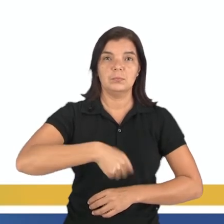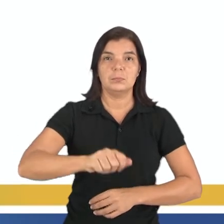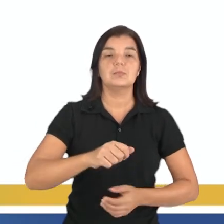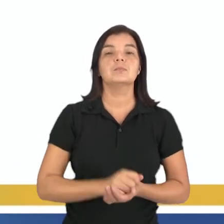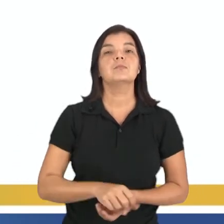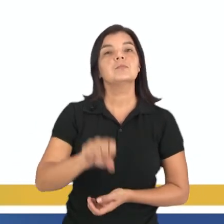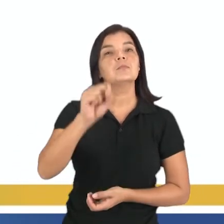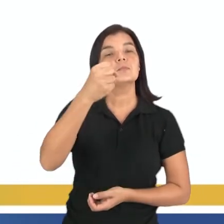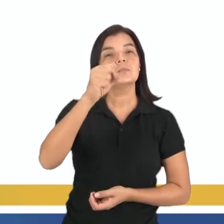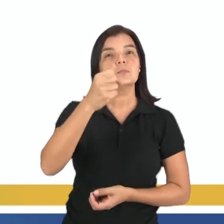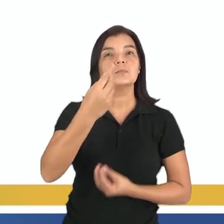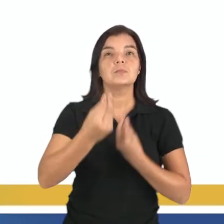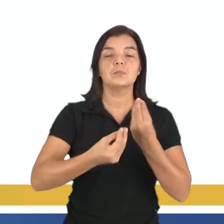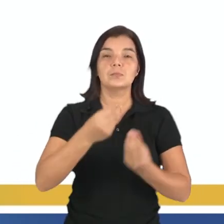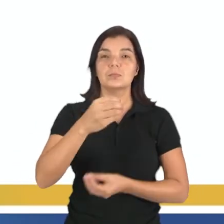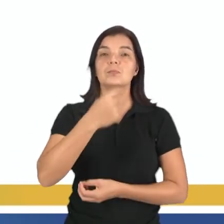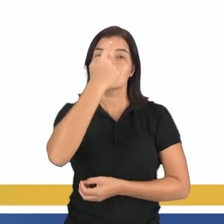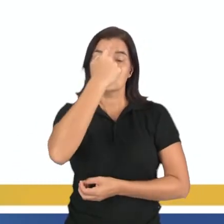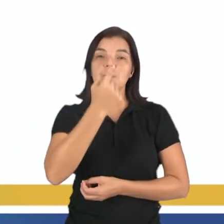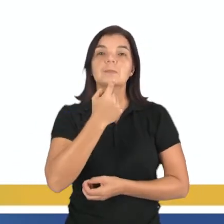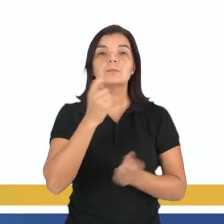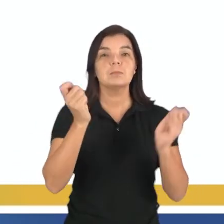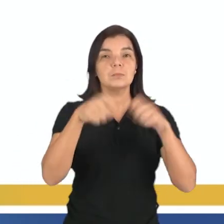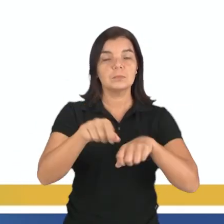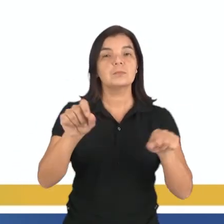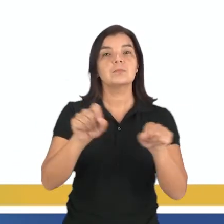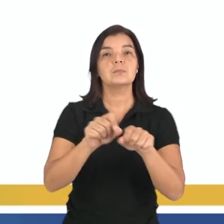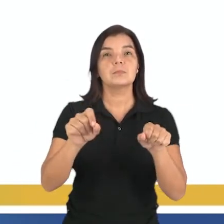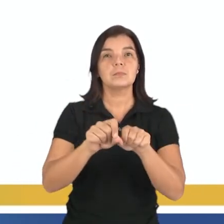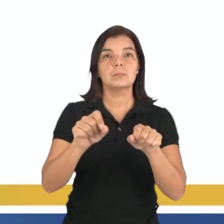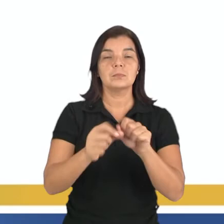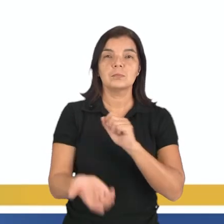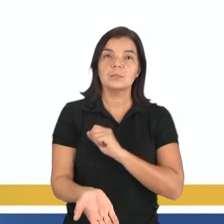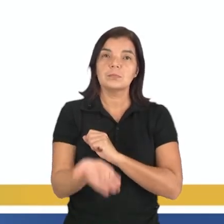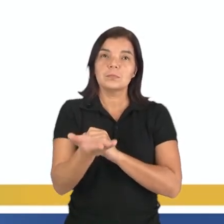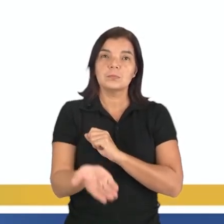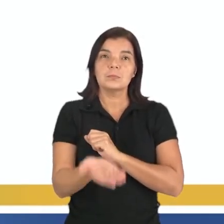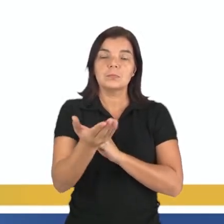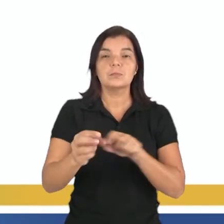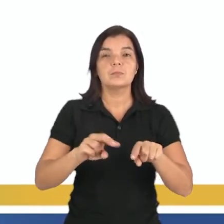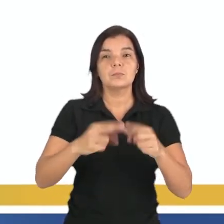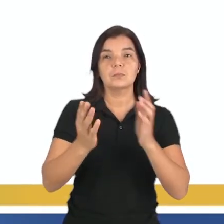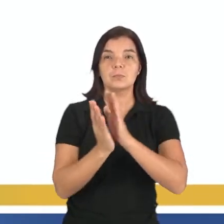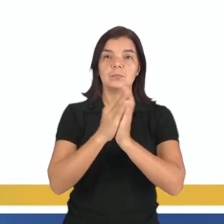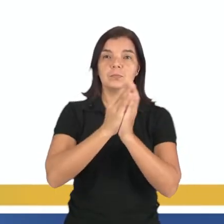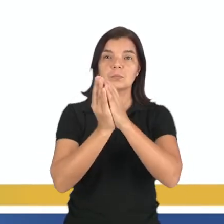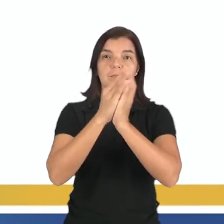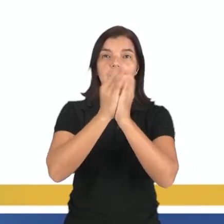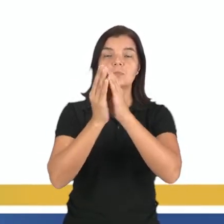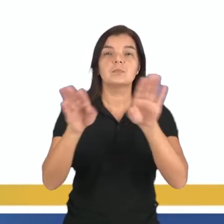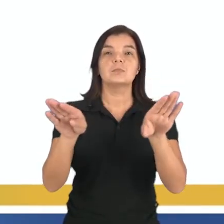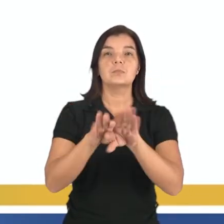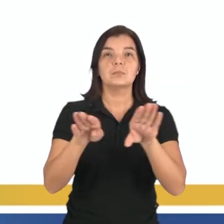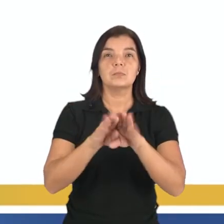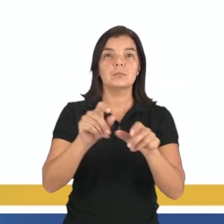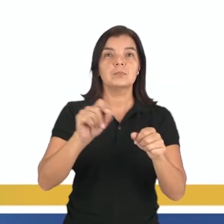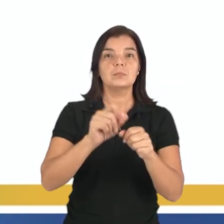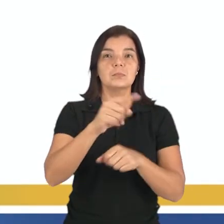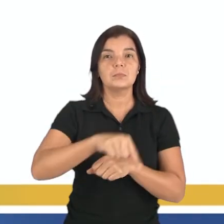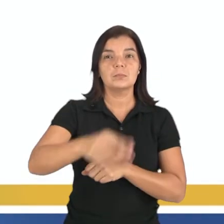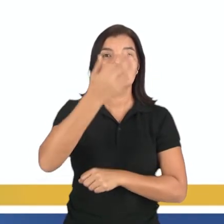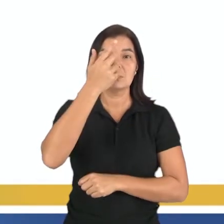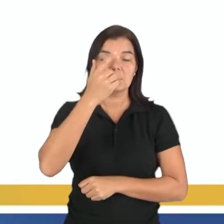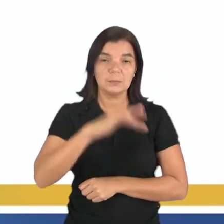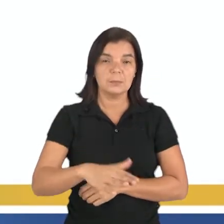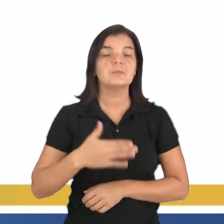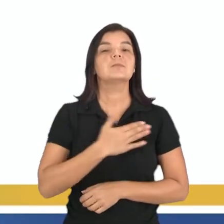falar sobre as atividades lúdicas que você pode estar fazendo com petecas, raquetes, balões de gás e fazer com que as crianças